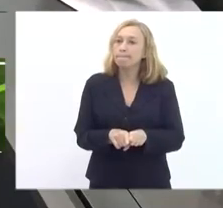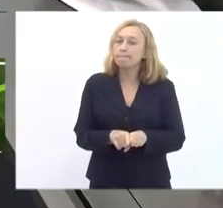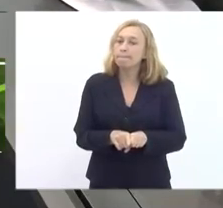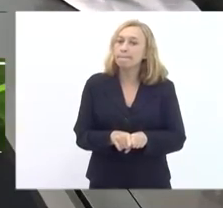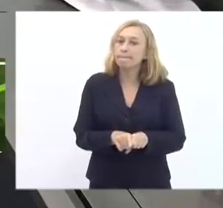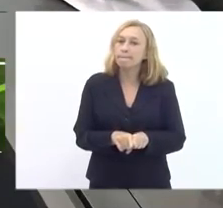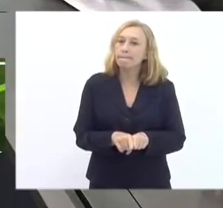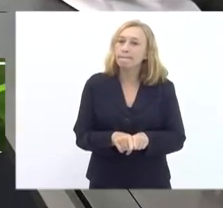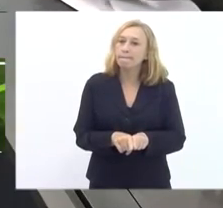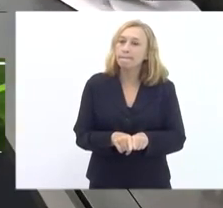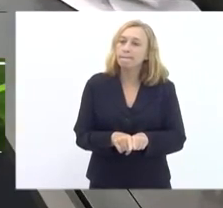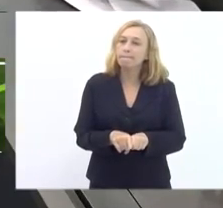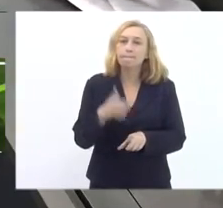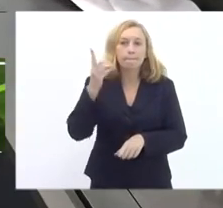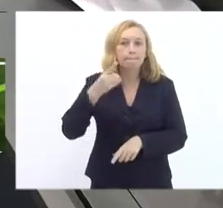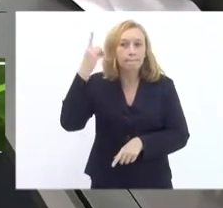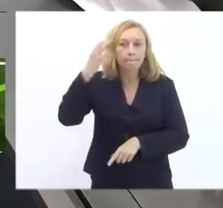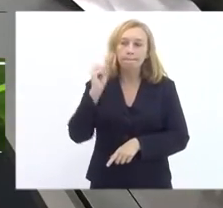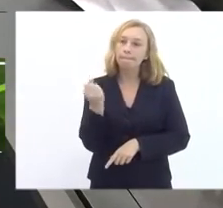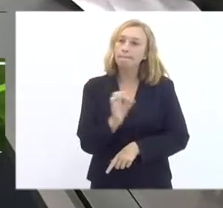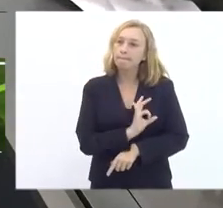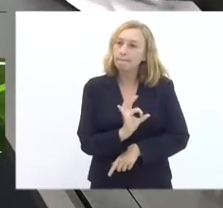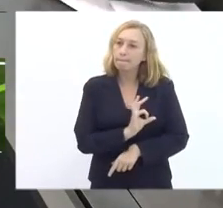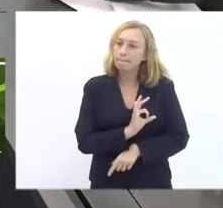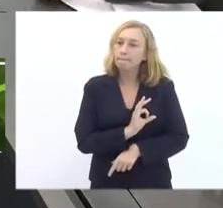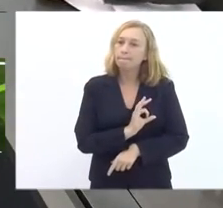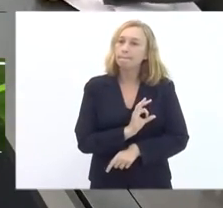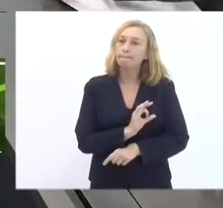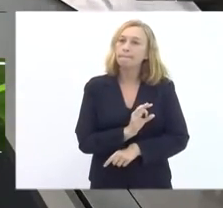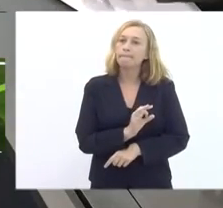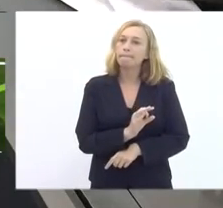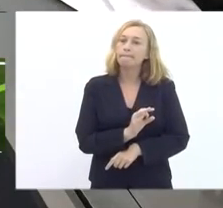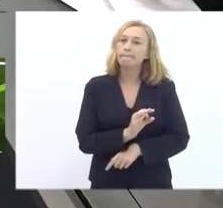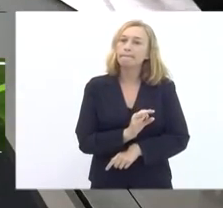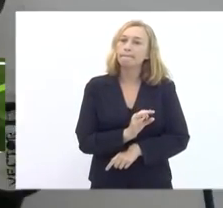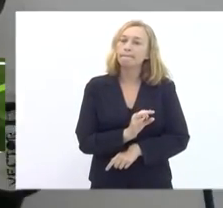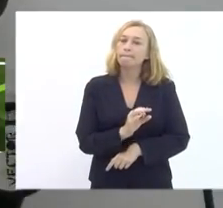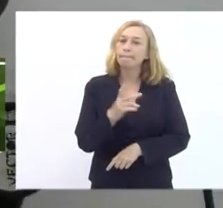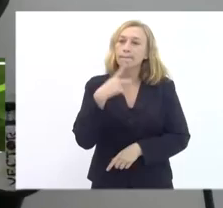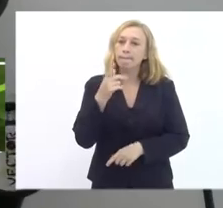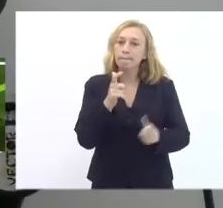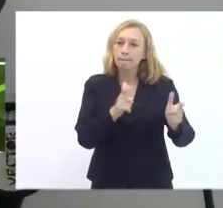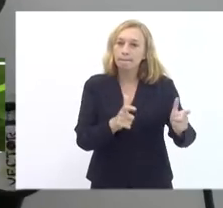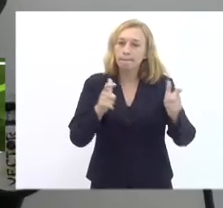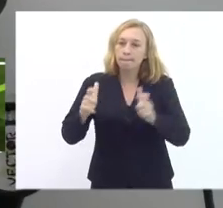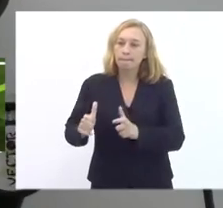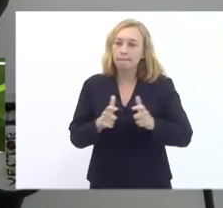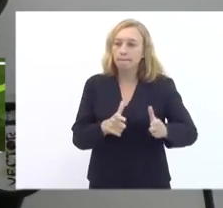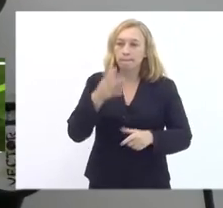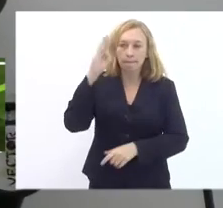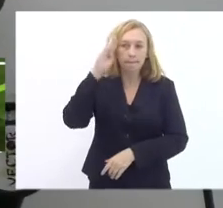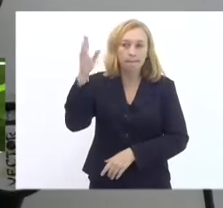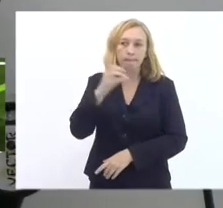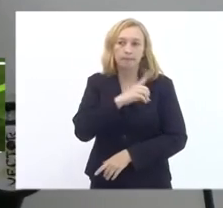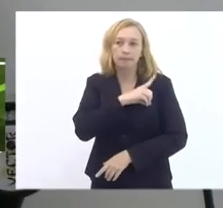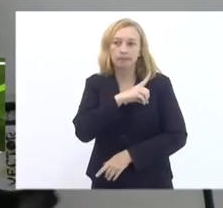a deputada Marta Rocha sugerisse as delegacias que nós temos que